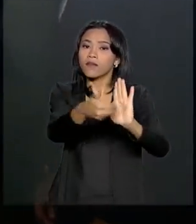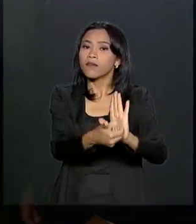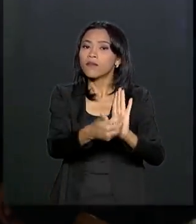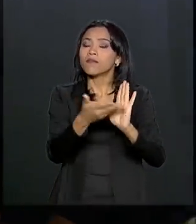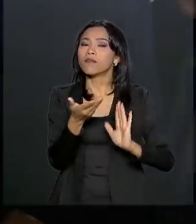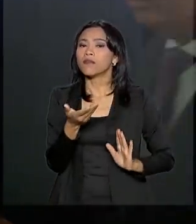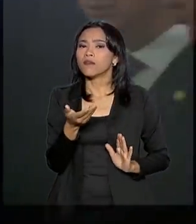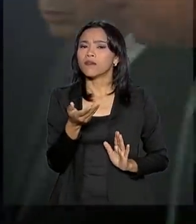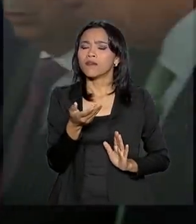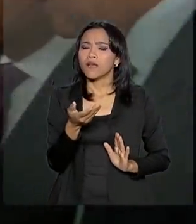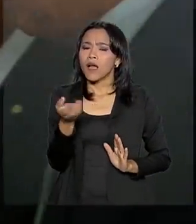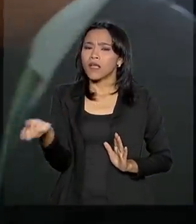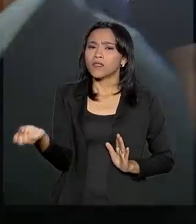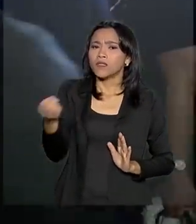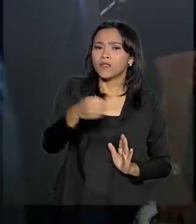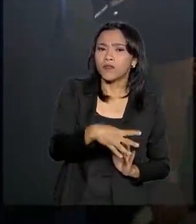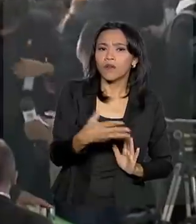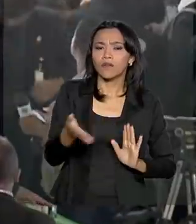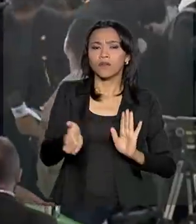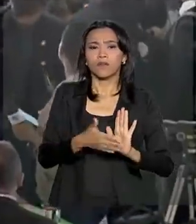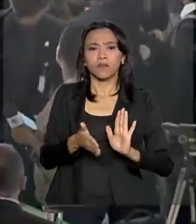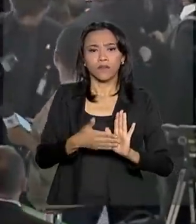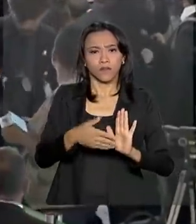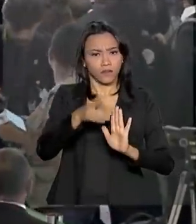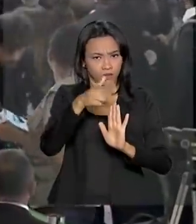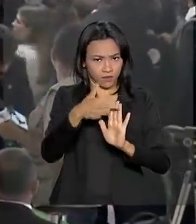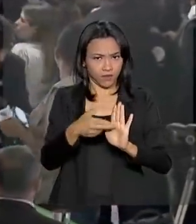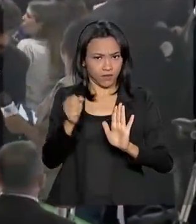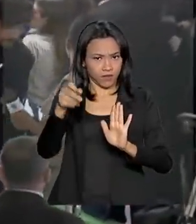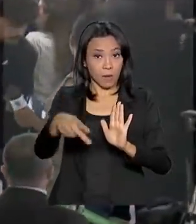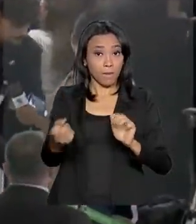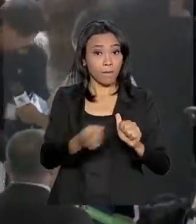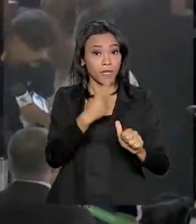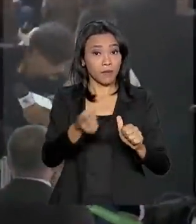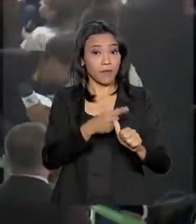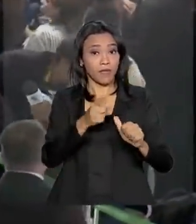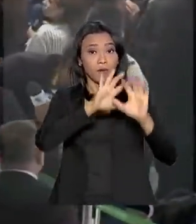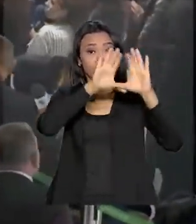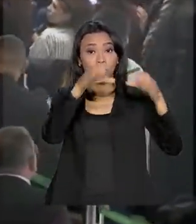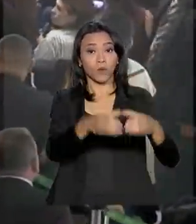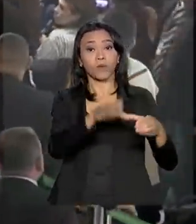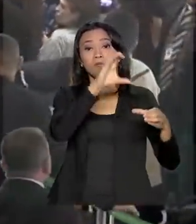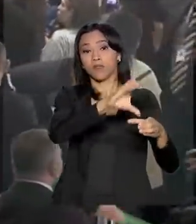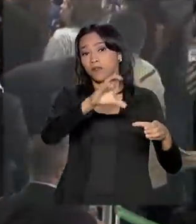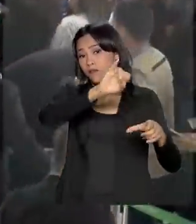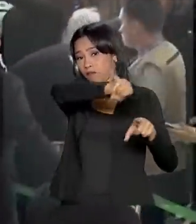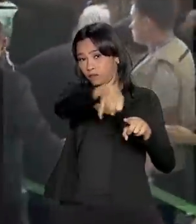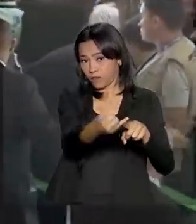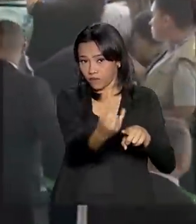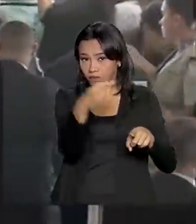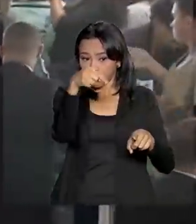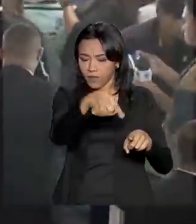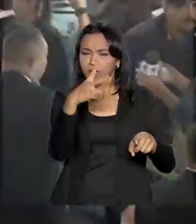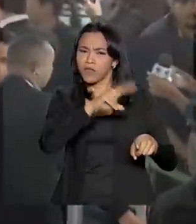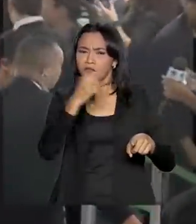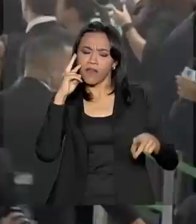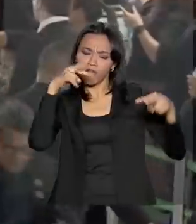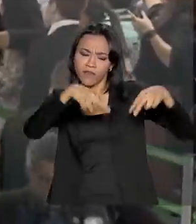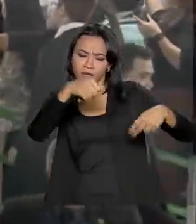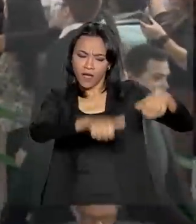Deputados, a nova Previdência vai passar primeiro pela Comissão de Constituição e Justiça, que vai